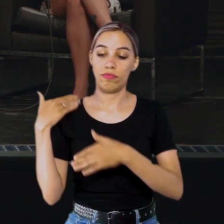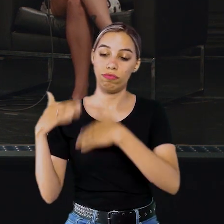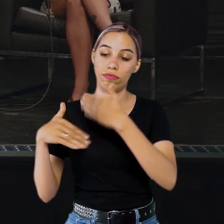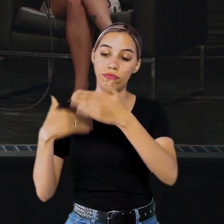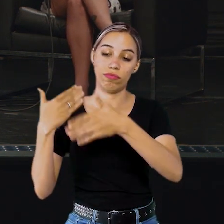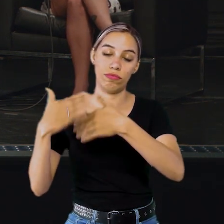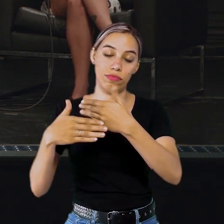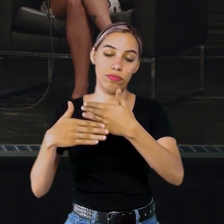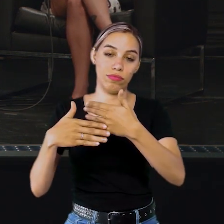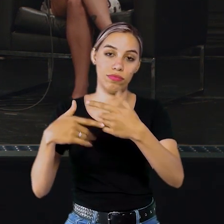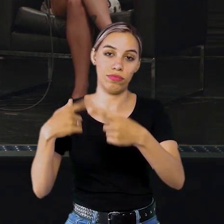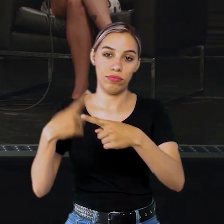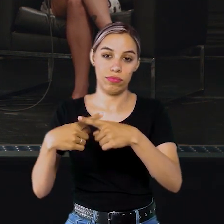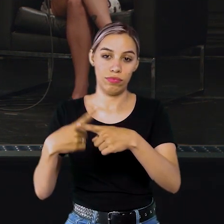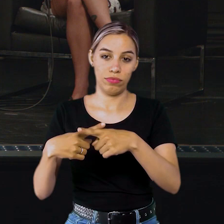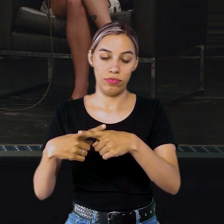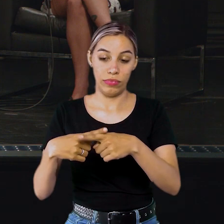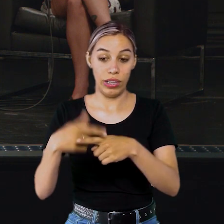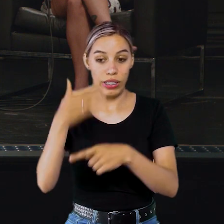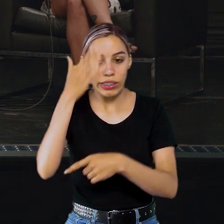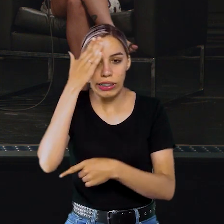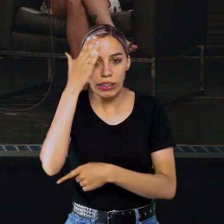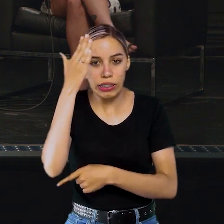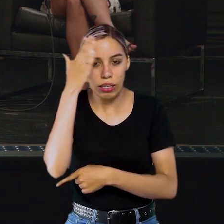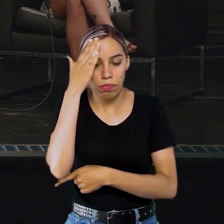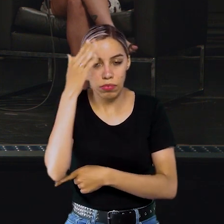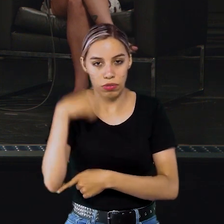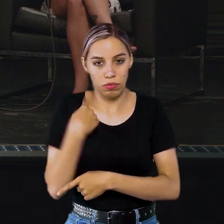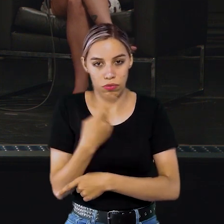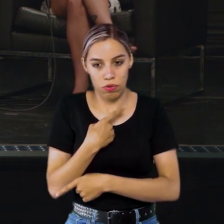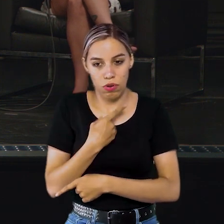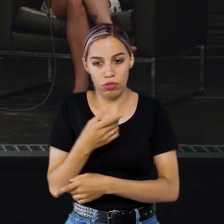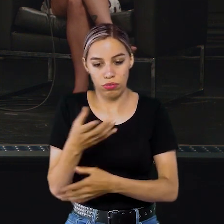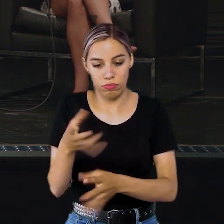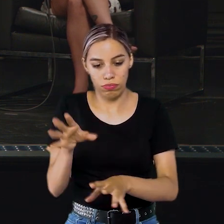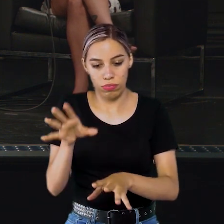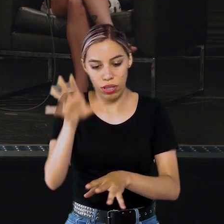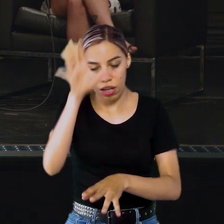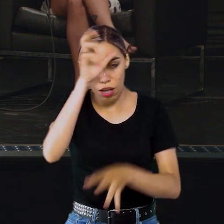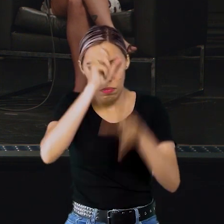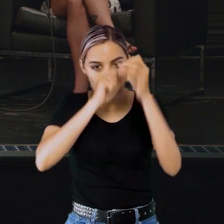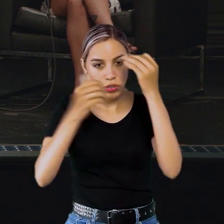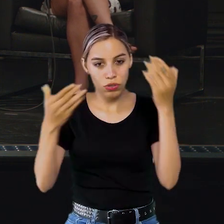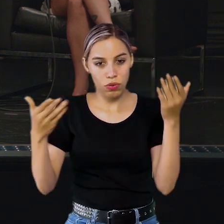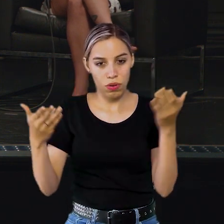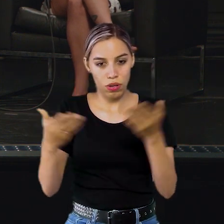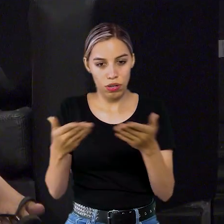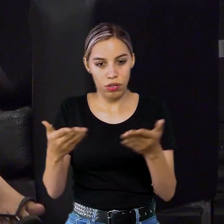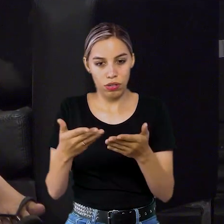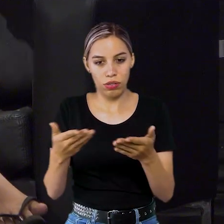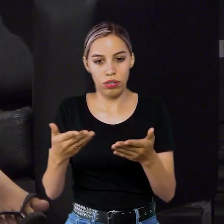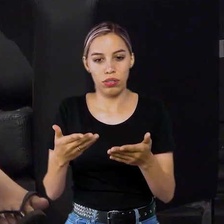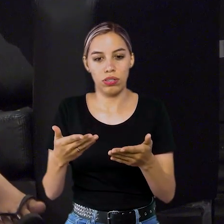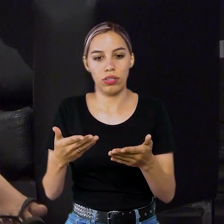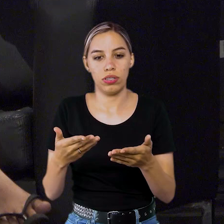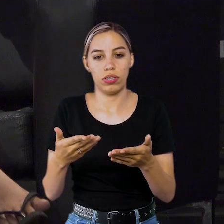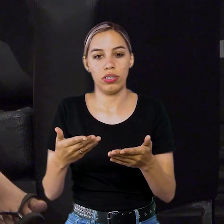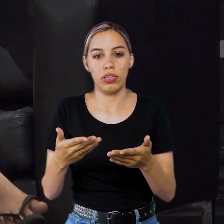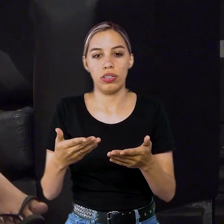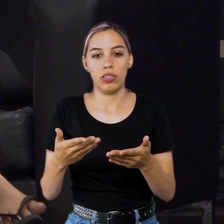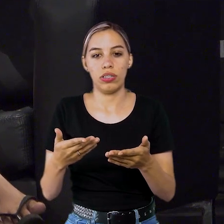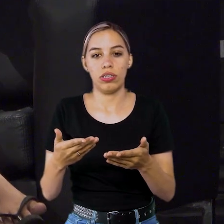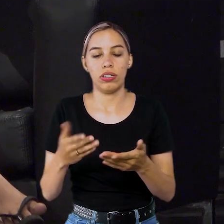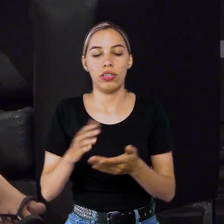ancestralidade, pela toda essa sabedoria que a gente acabou de receber aqui do Tia Mãe, né? De que nós somos